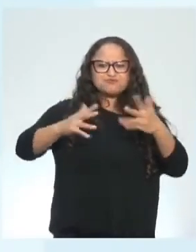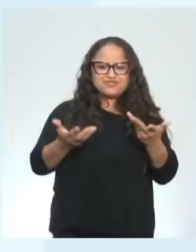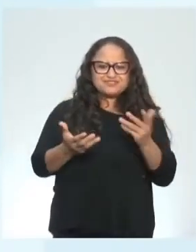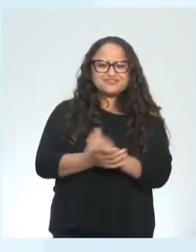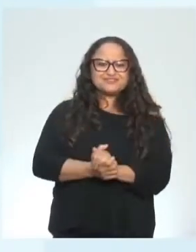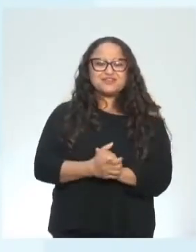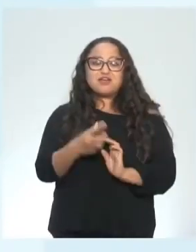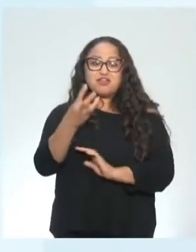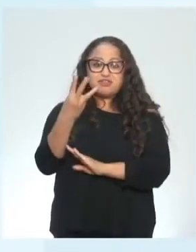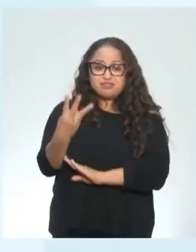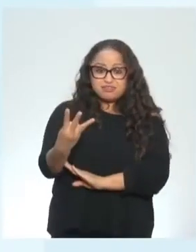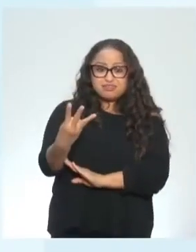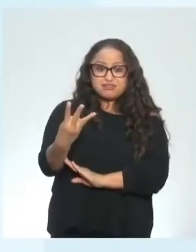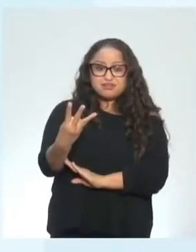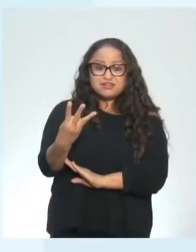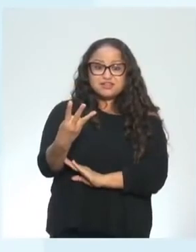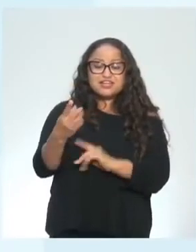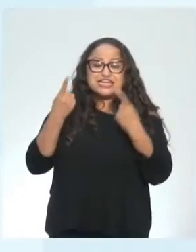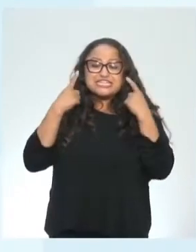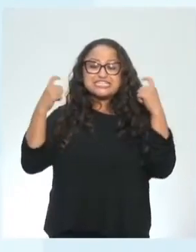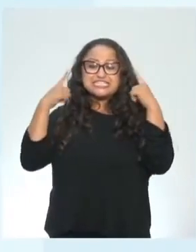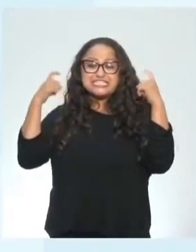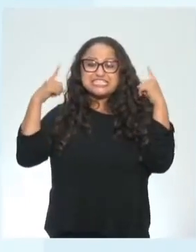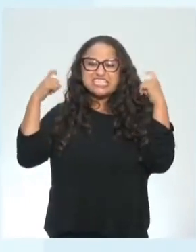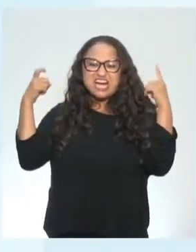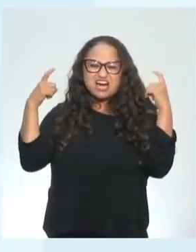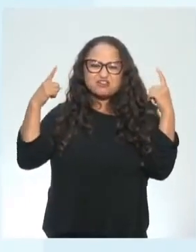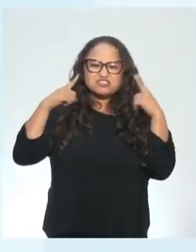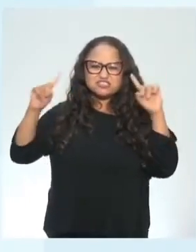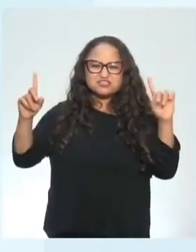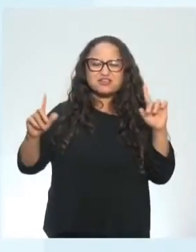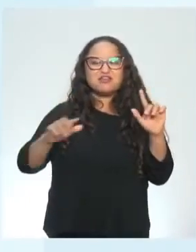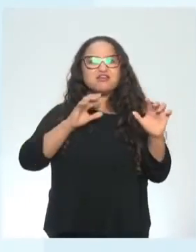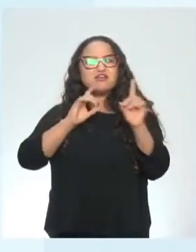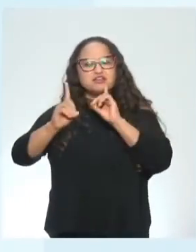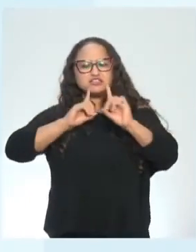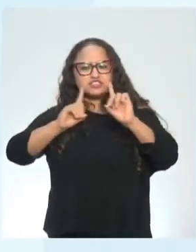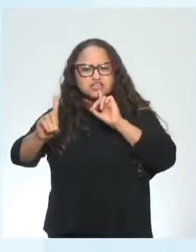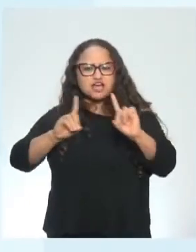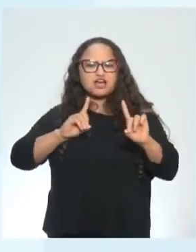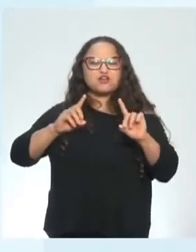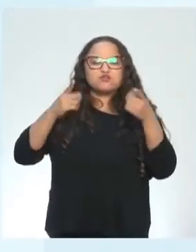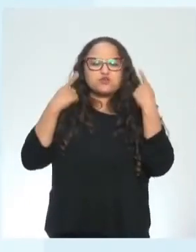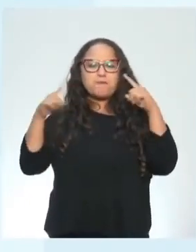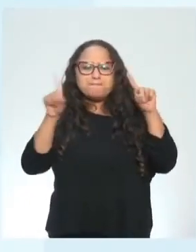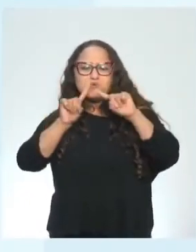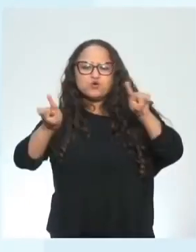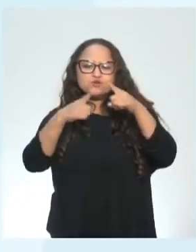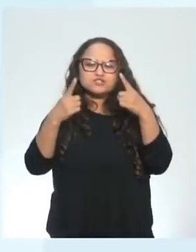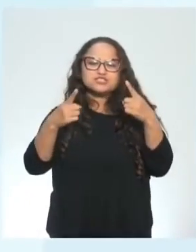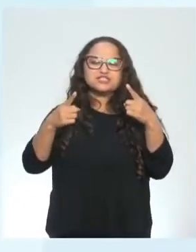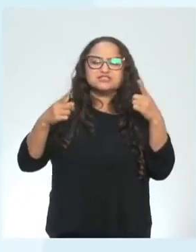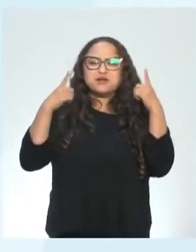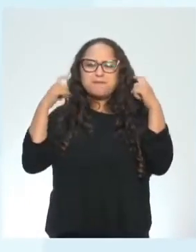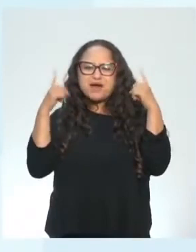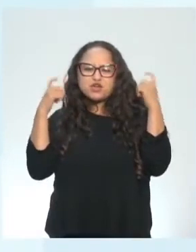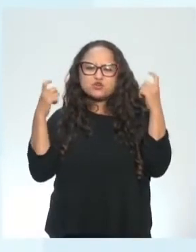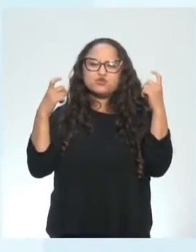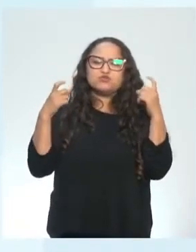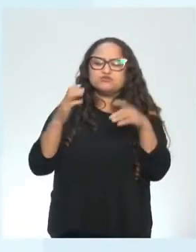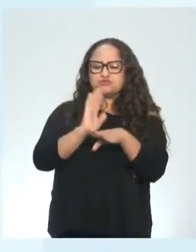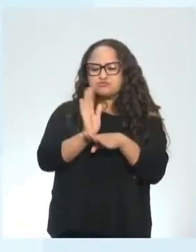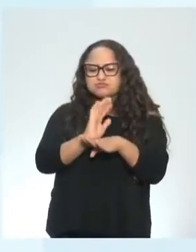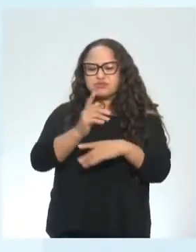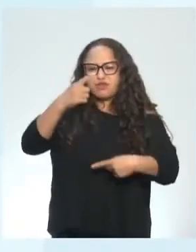Number free we have the sound is love music Notes e na movie tons